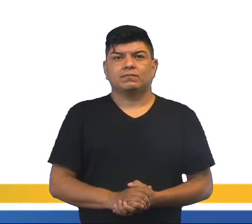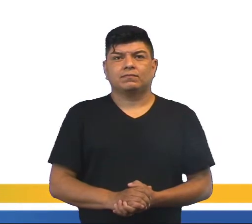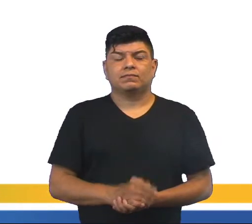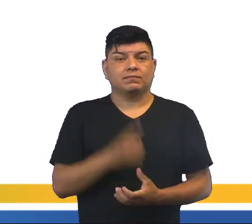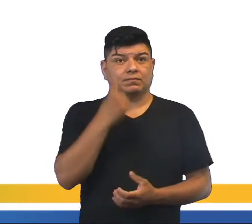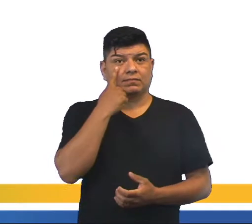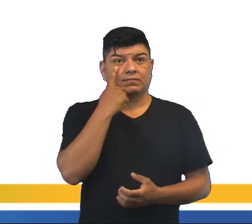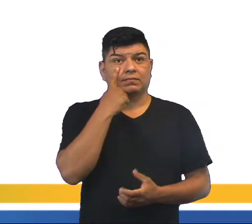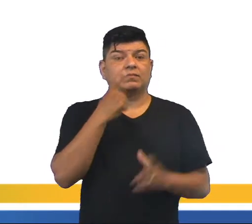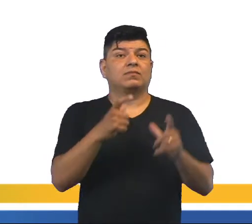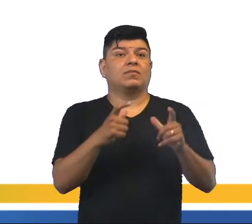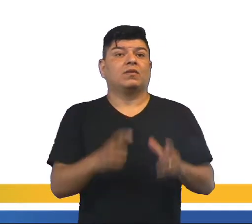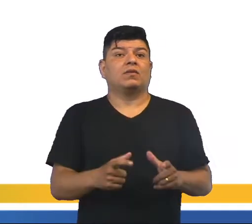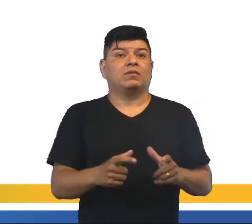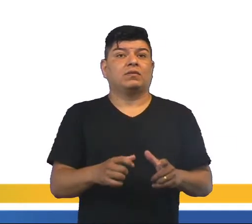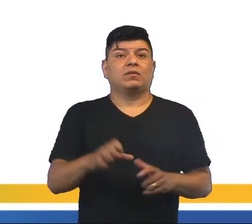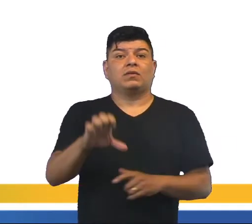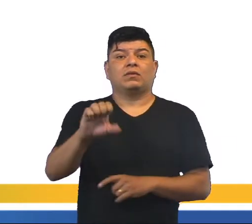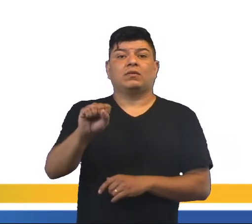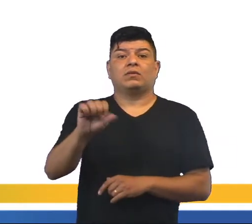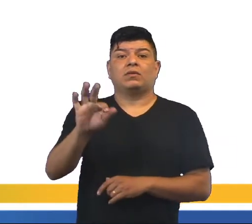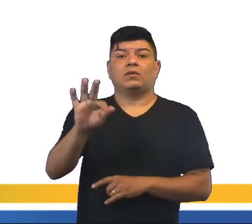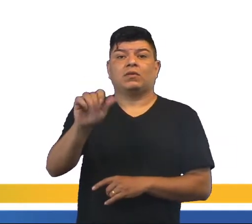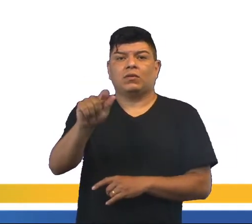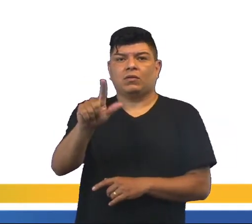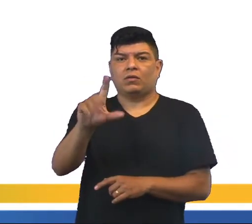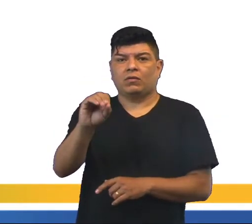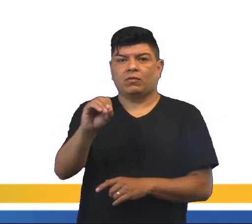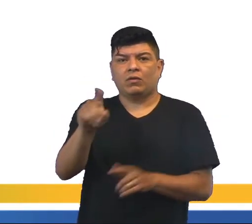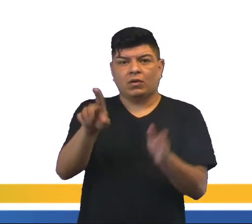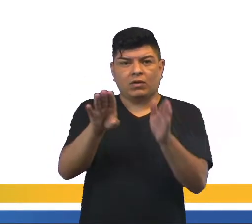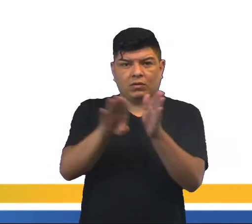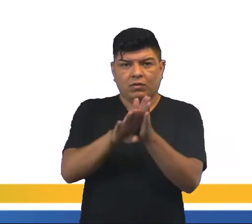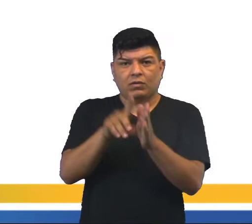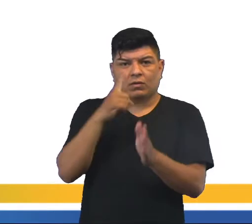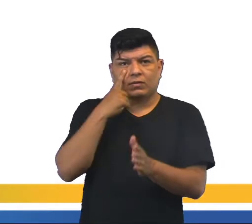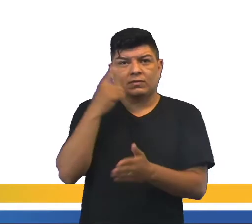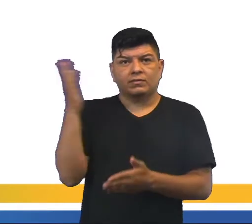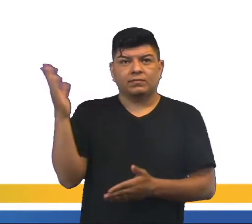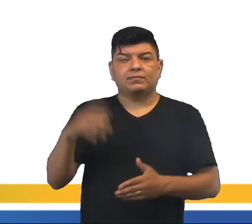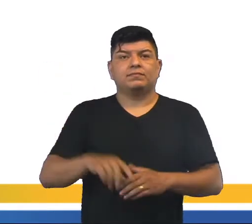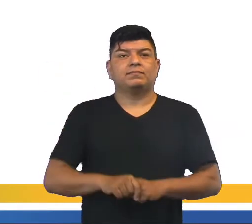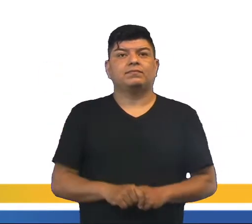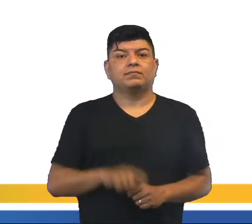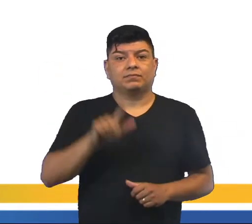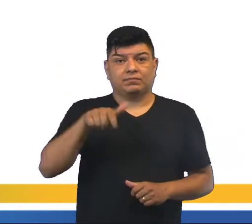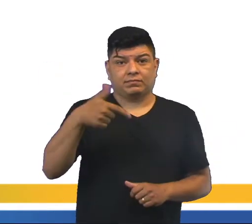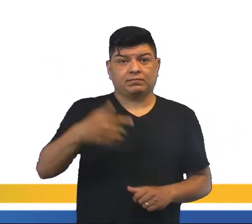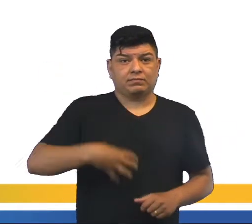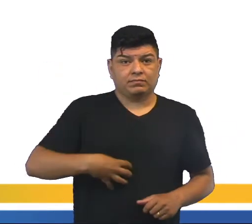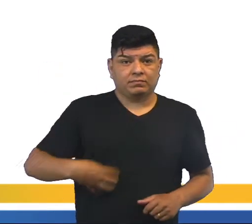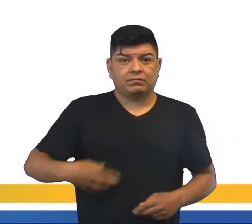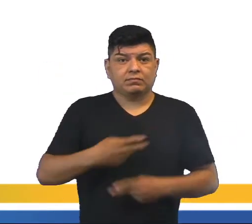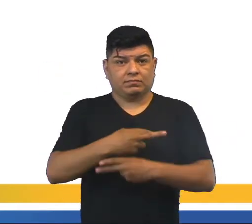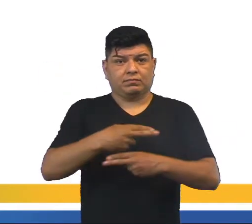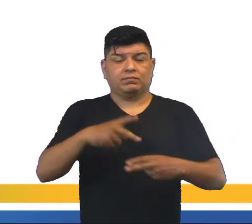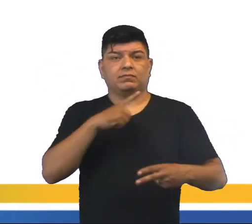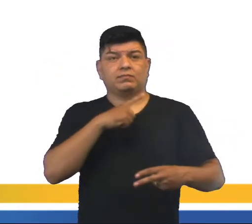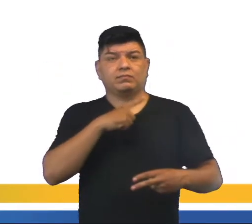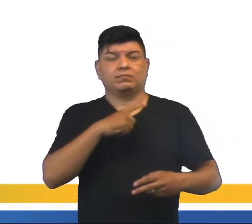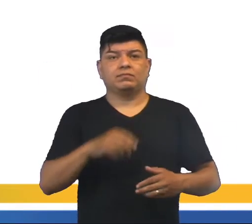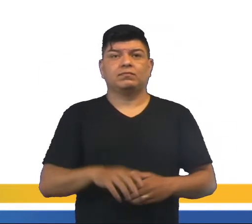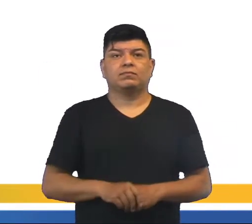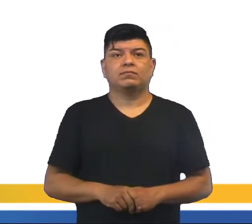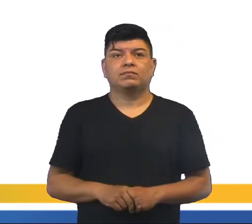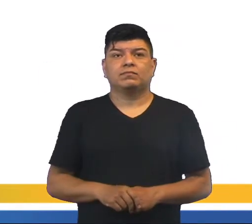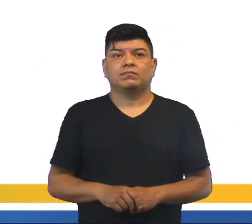Olha só onde fica o esôfago. Identificaram? E agora nós vamos para mais um órgão do sistema